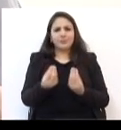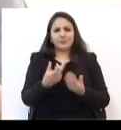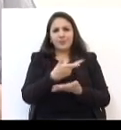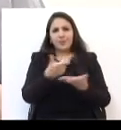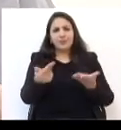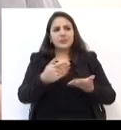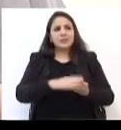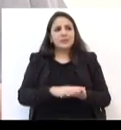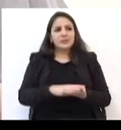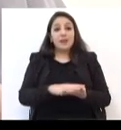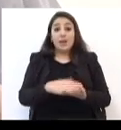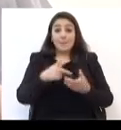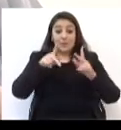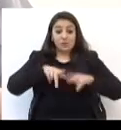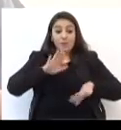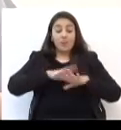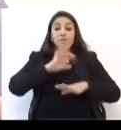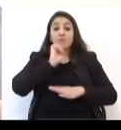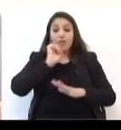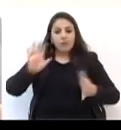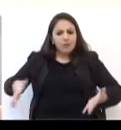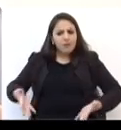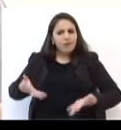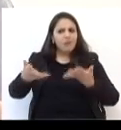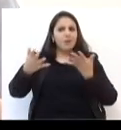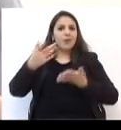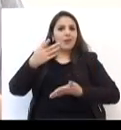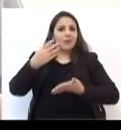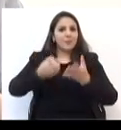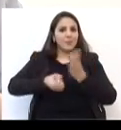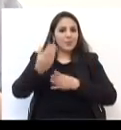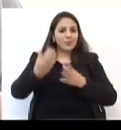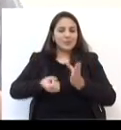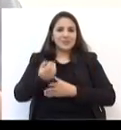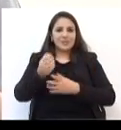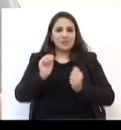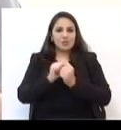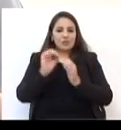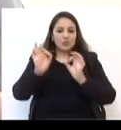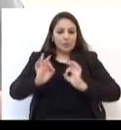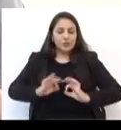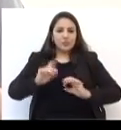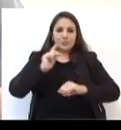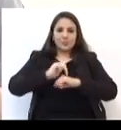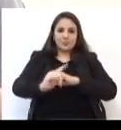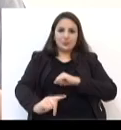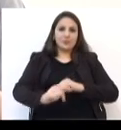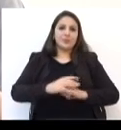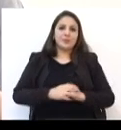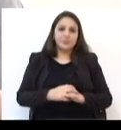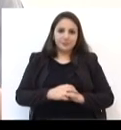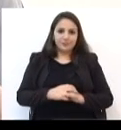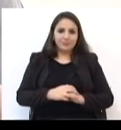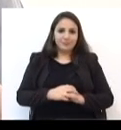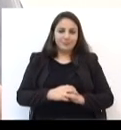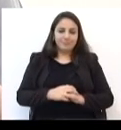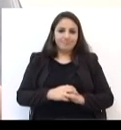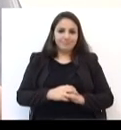dizer, gente mais velha que é estimulada a produzir, especialmente através do projeto Passo Fundo.